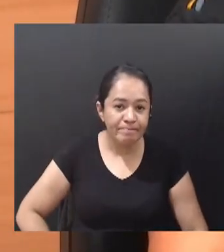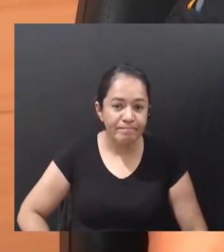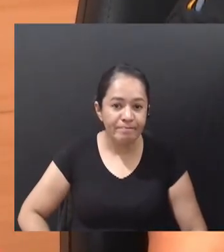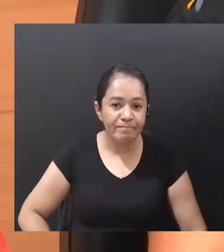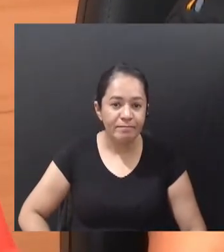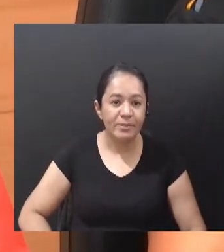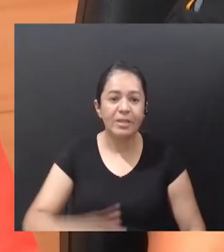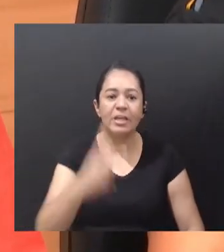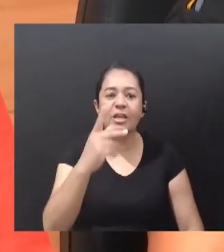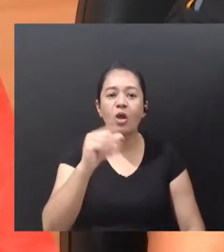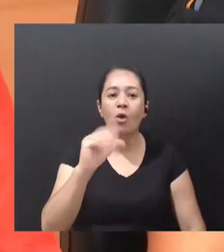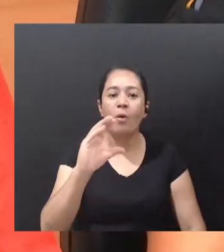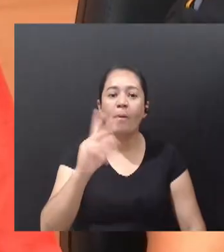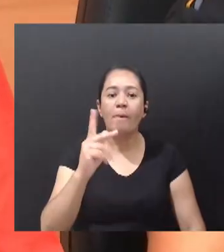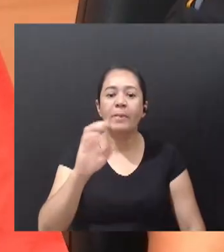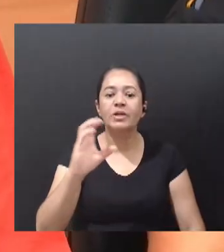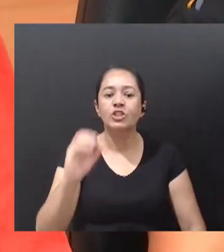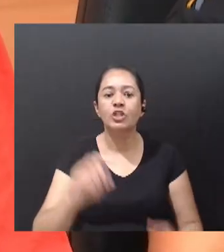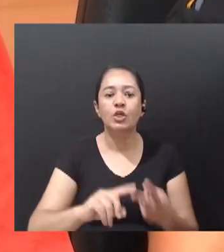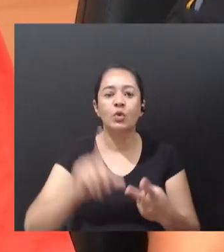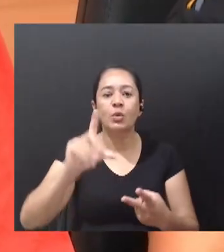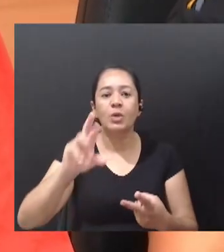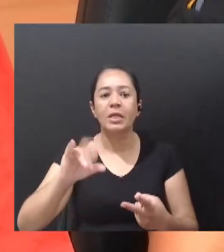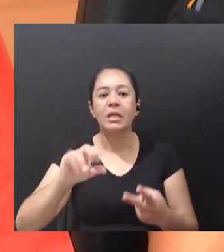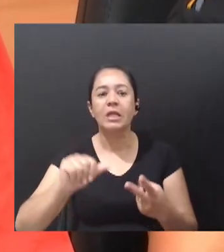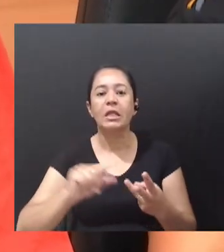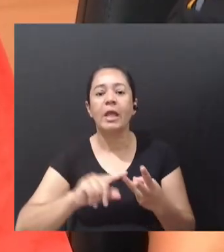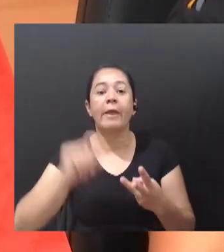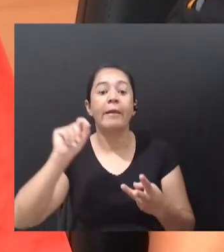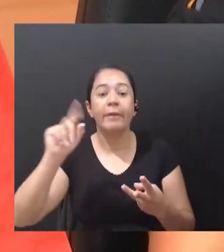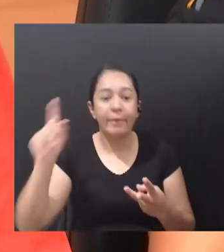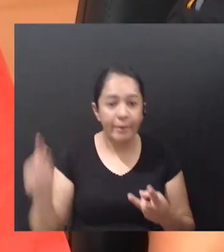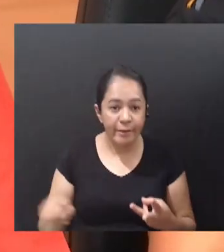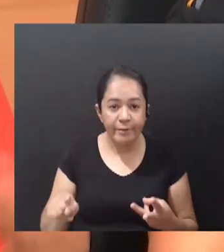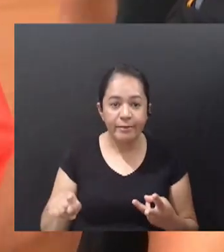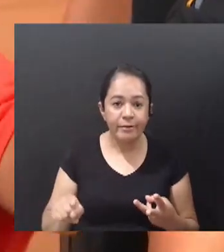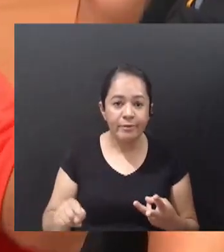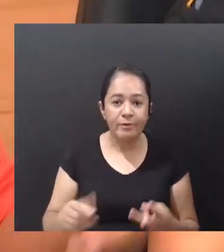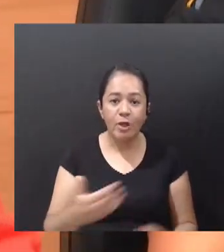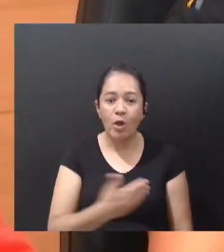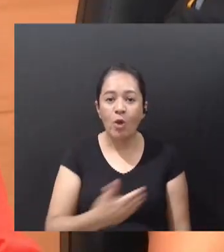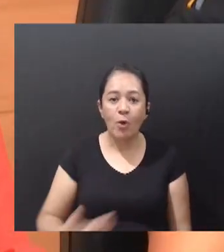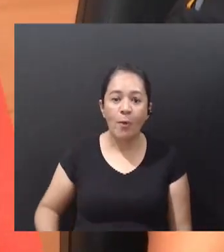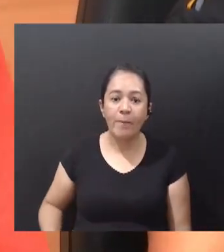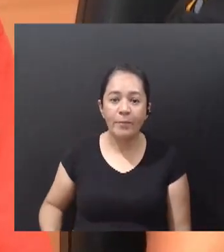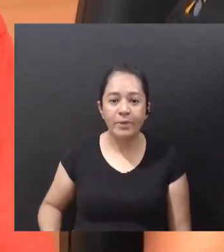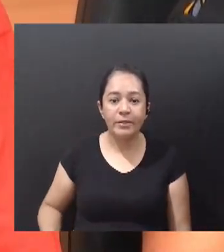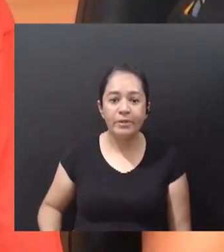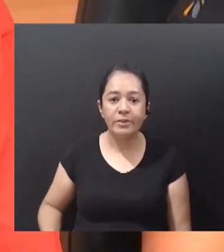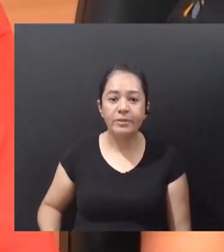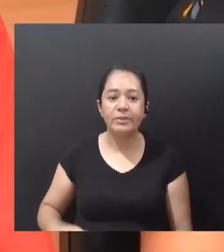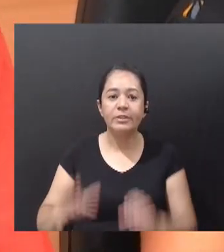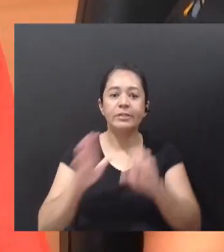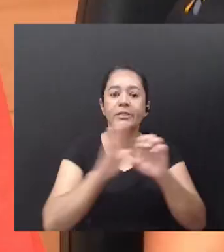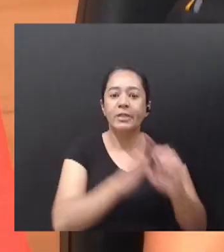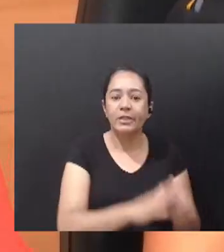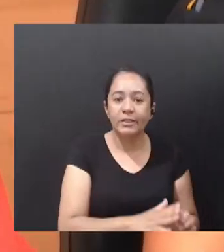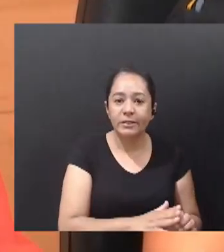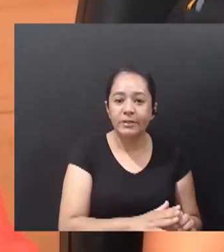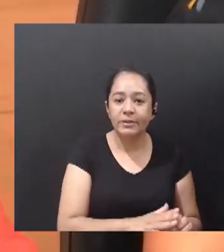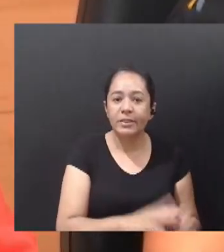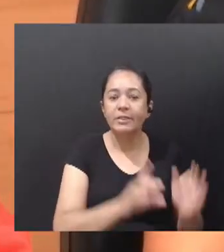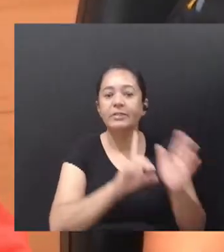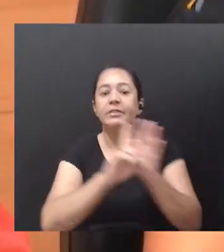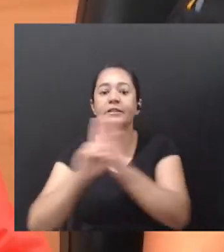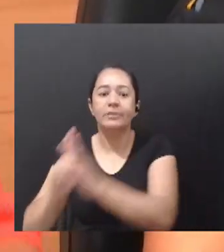que é o Lira? Quem que é o presidente do partido da esquerda, o presidente do partido da direita, o